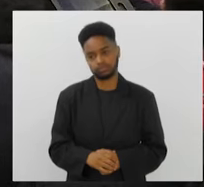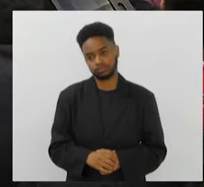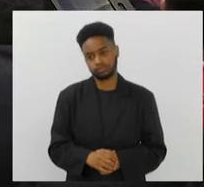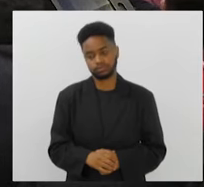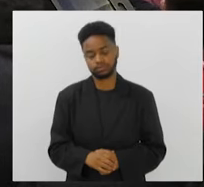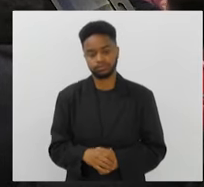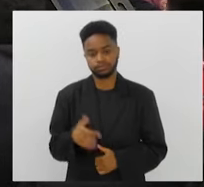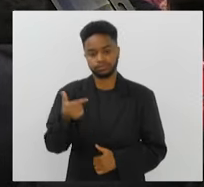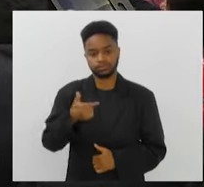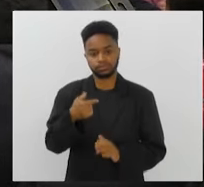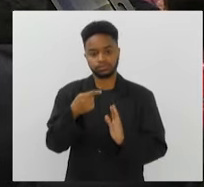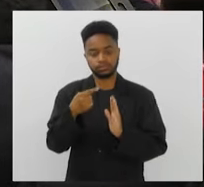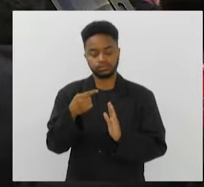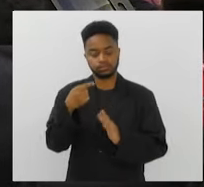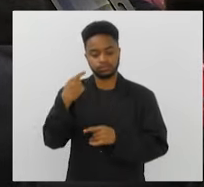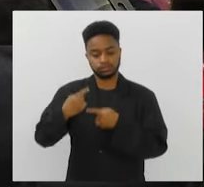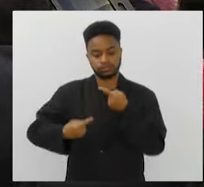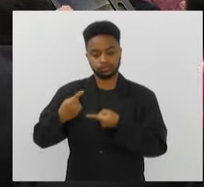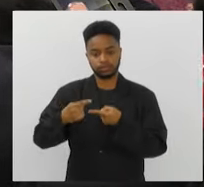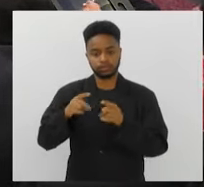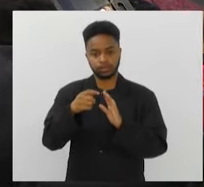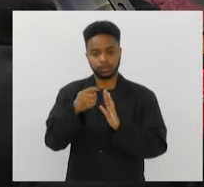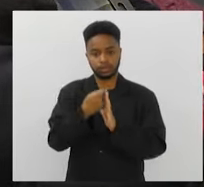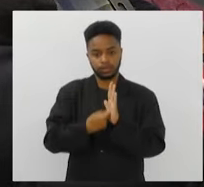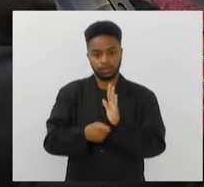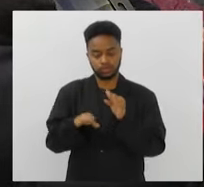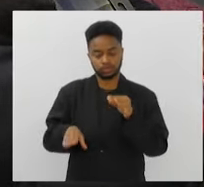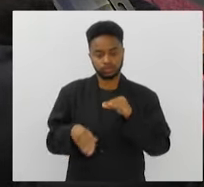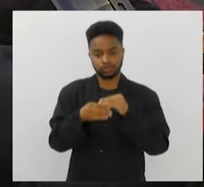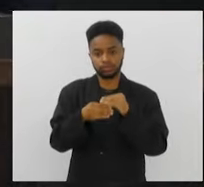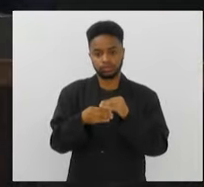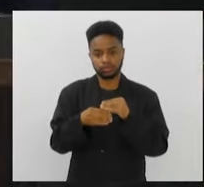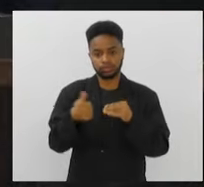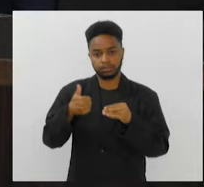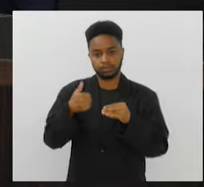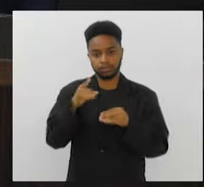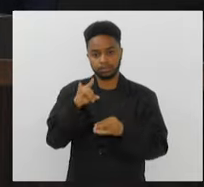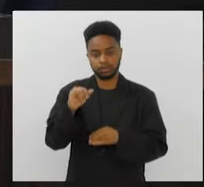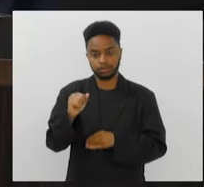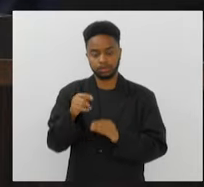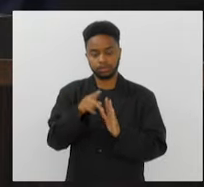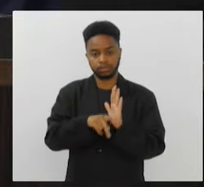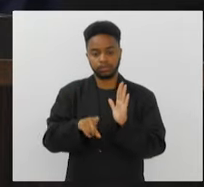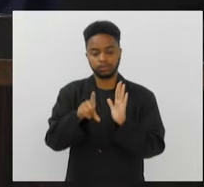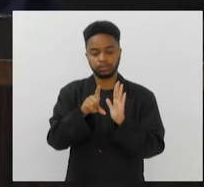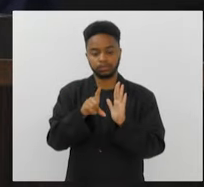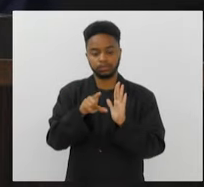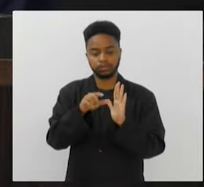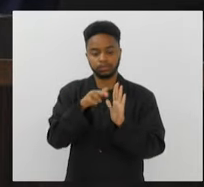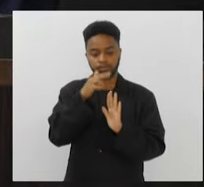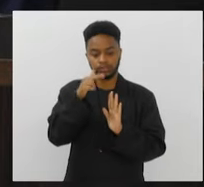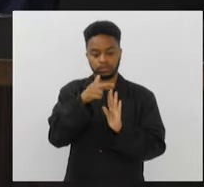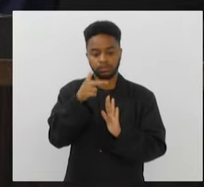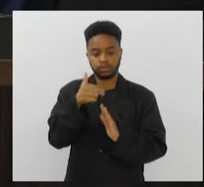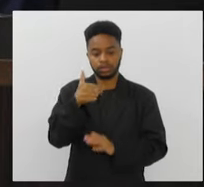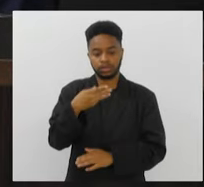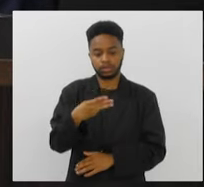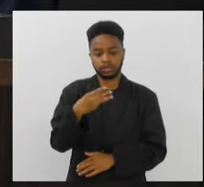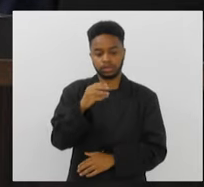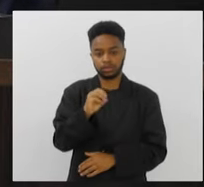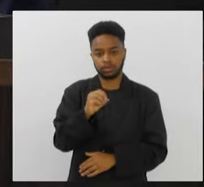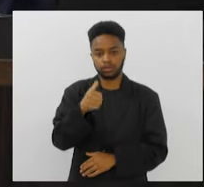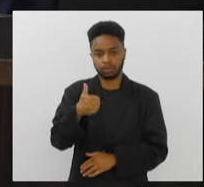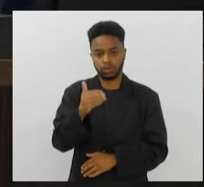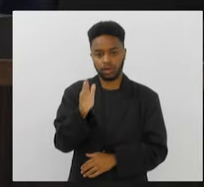Em segunda discussão, redação do vencido assim emendada, primeiro dia. Projeto de resolução número 301-A